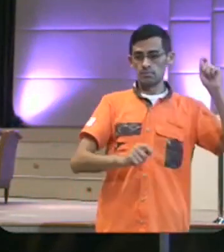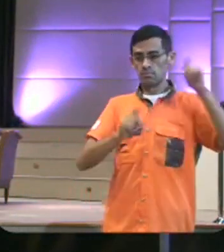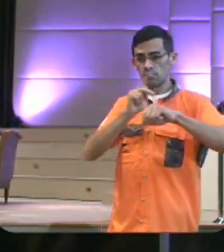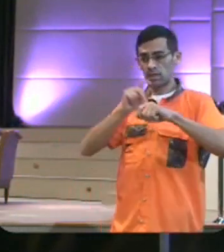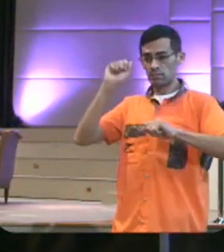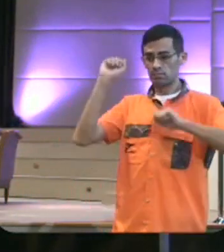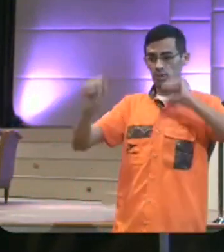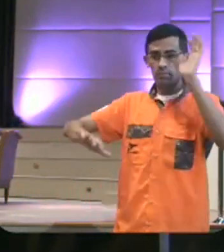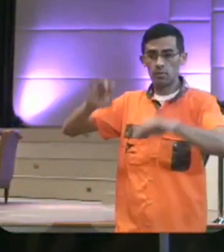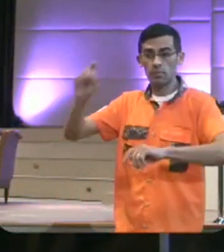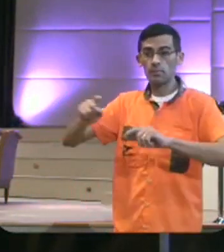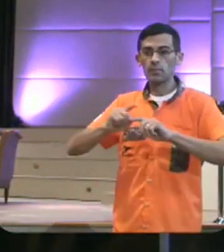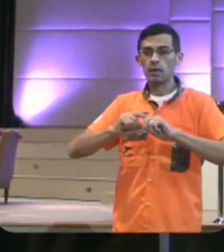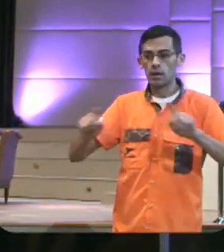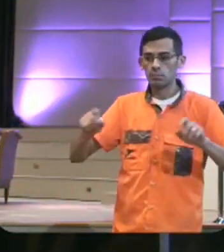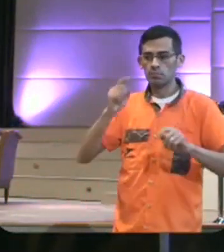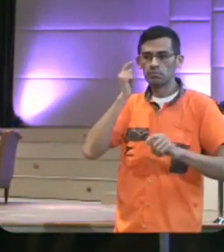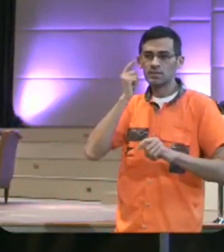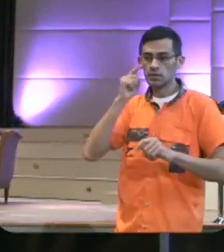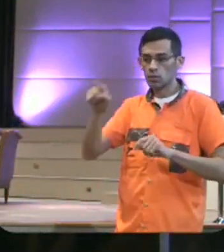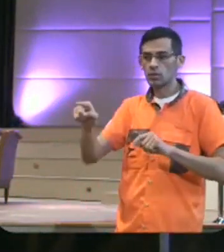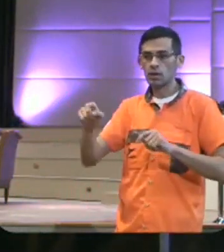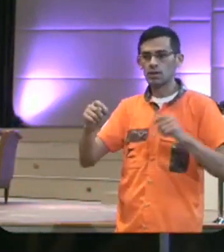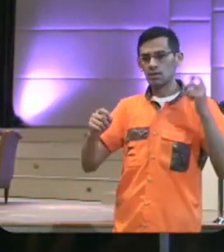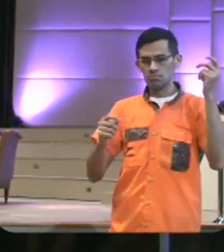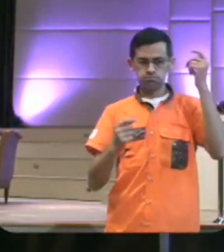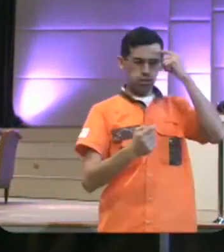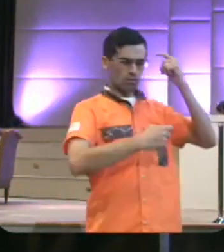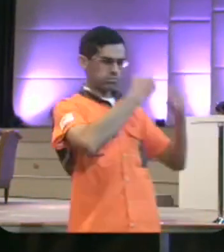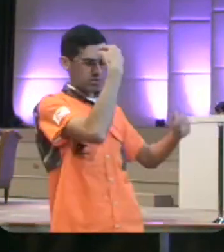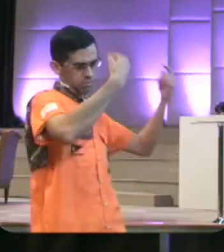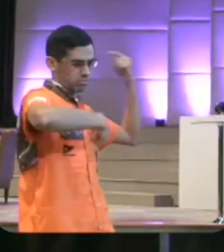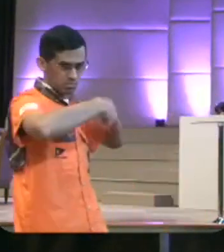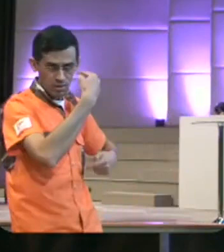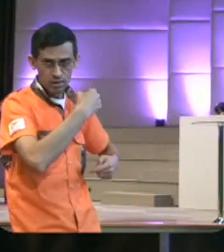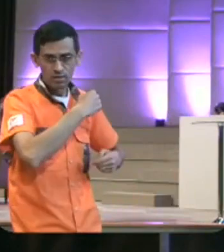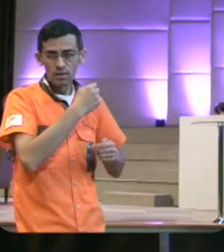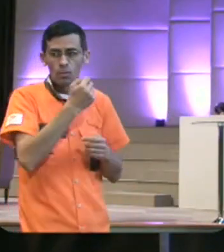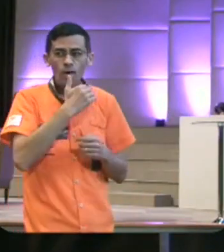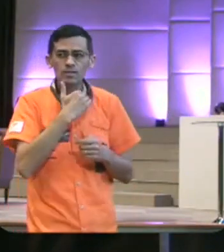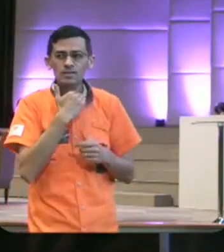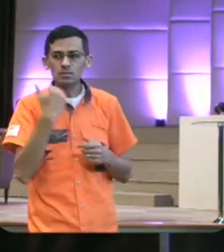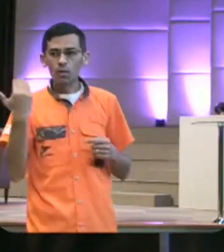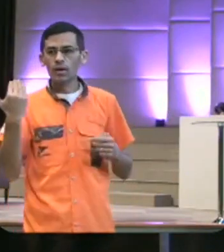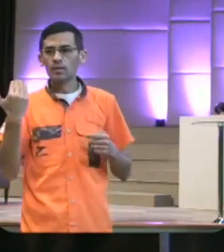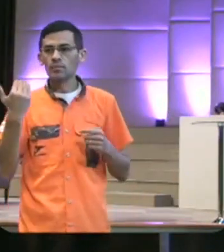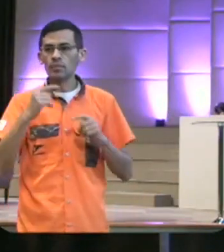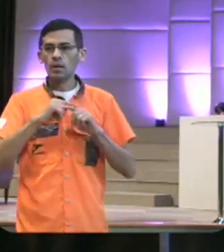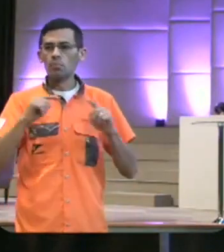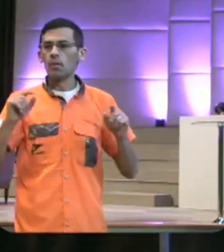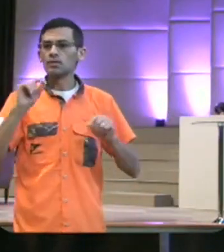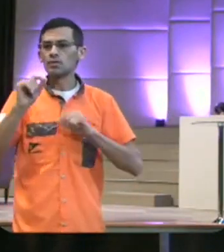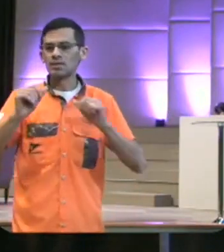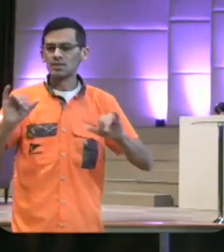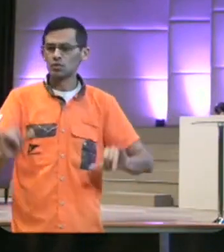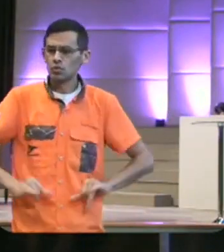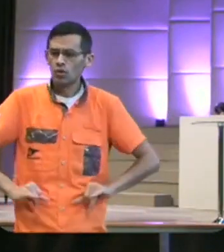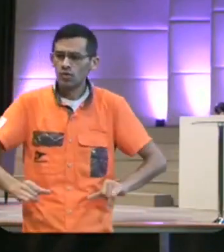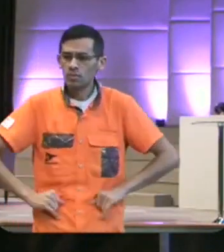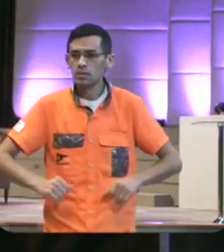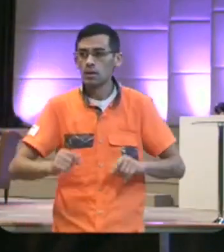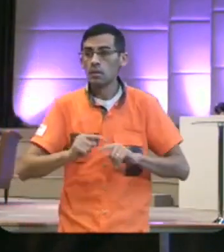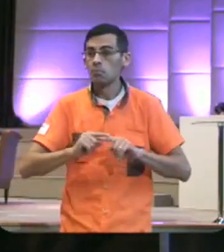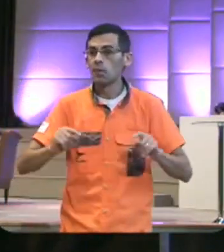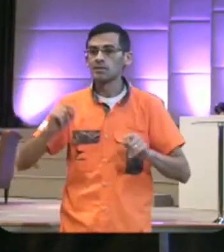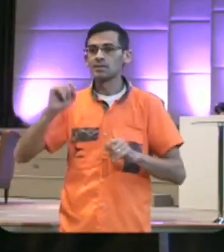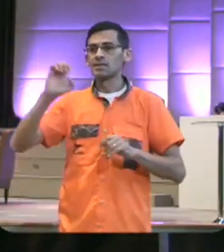imaginavam, que ele estivesse recebendo as pedradas e sendo focado na dor das pedras,